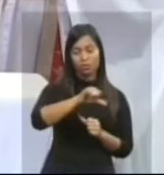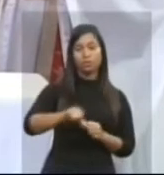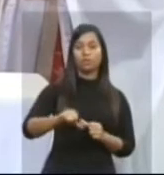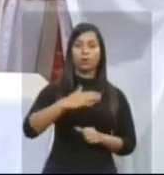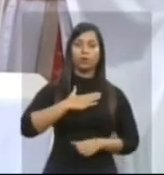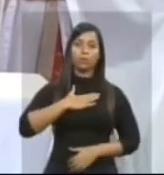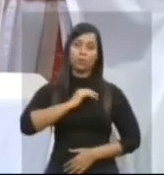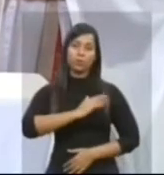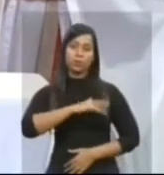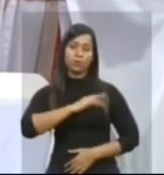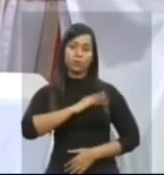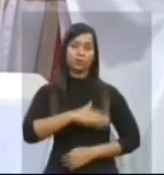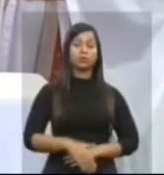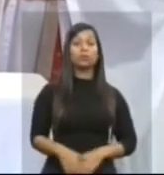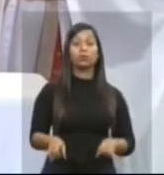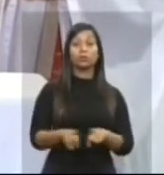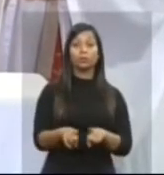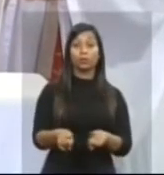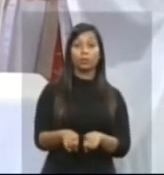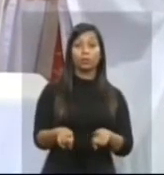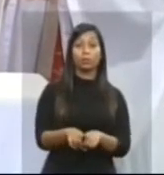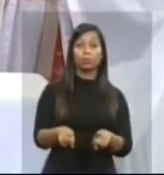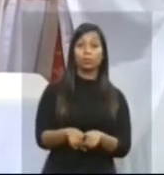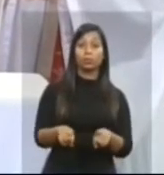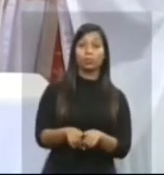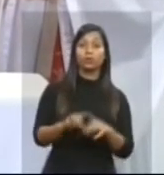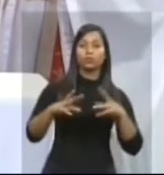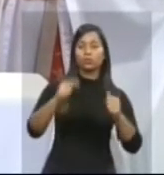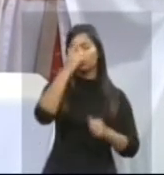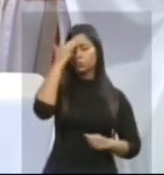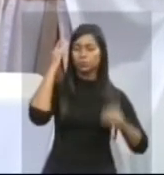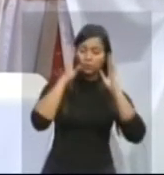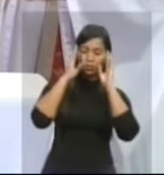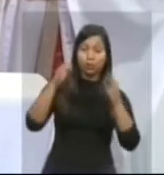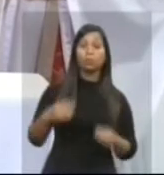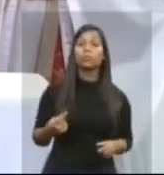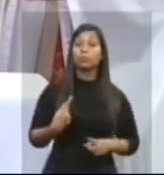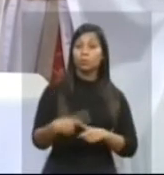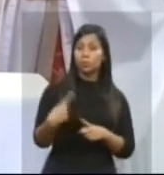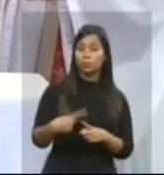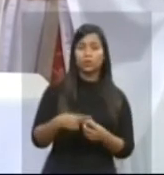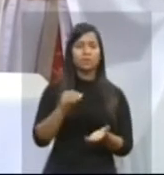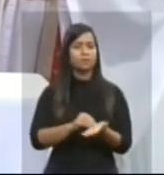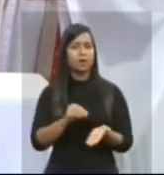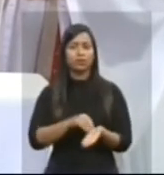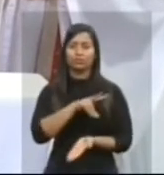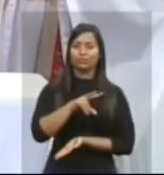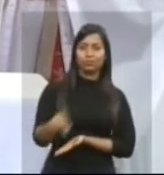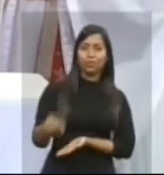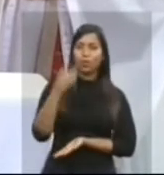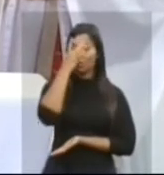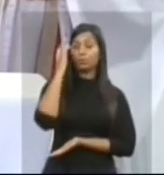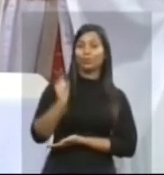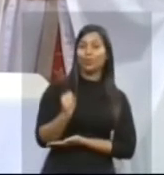o meu coração e também dos nossos fiéis, para que não falte ao